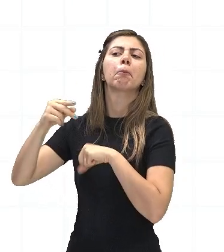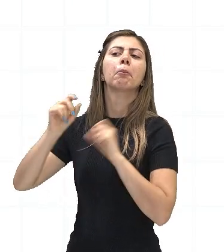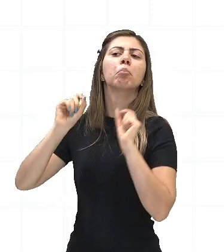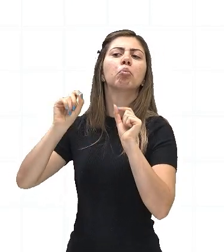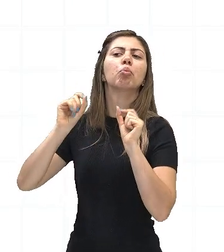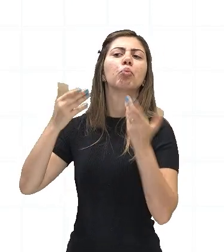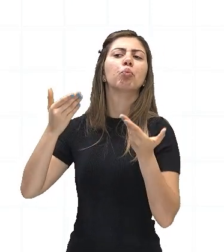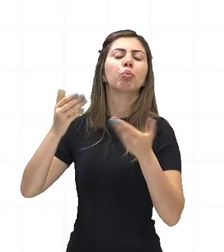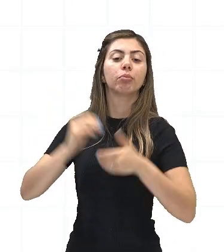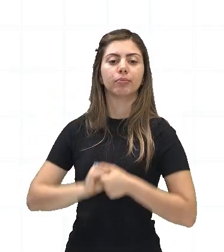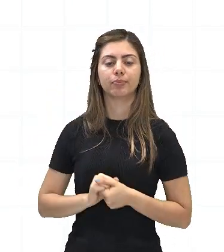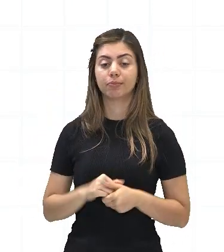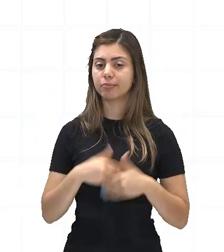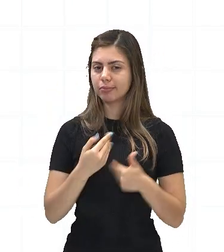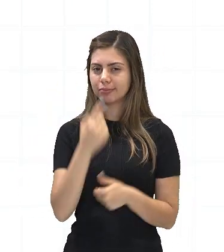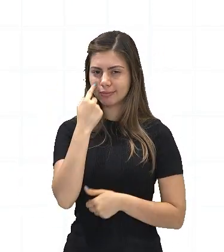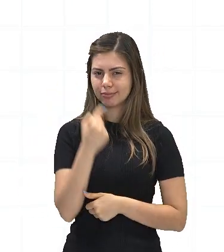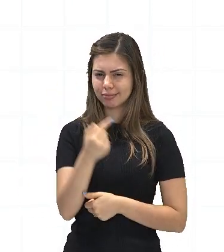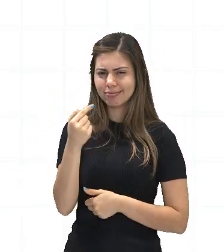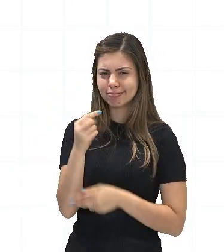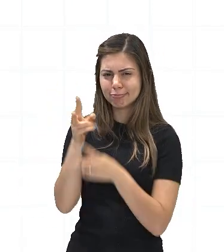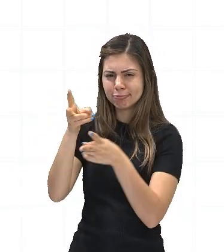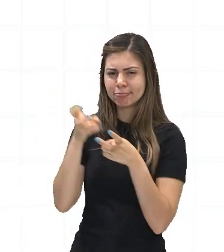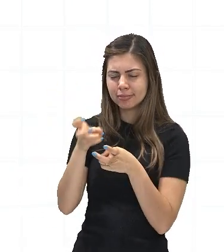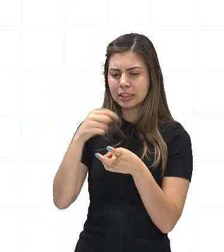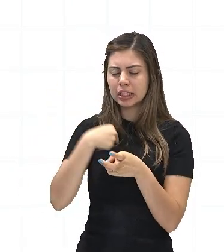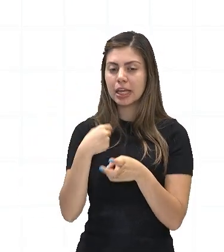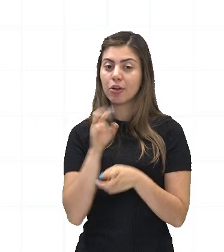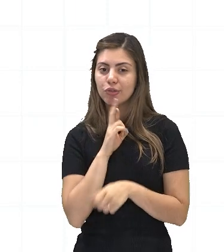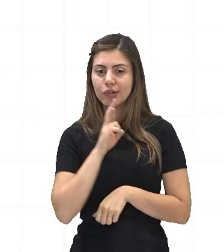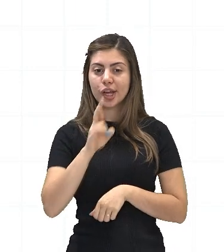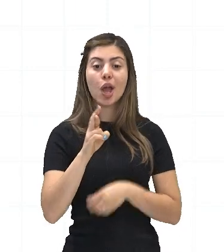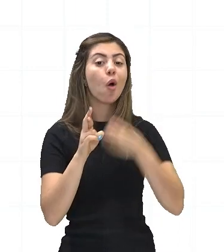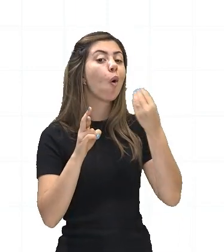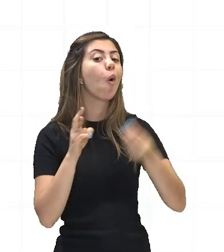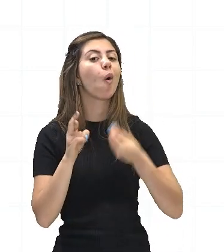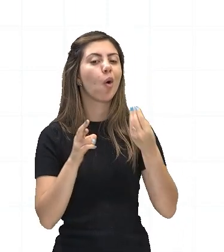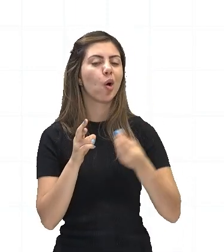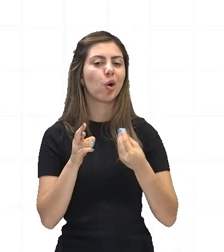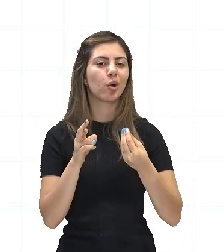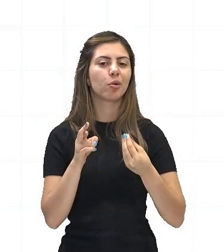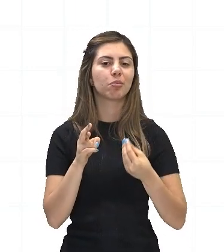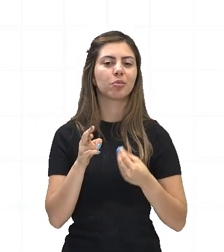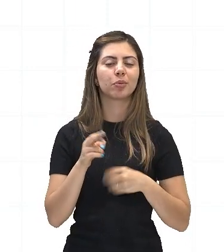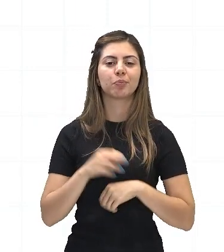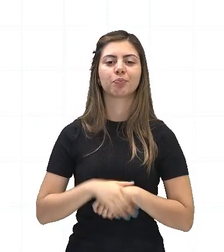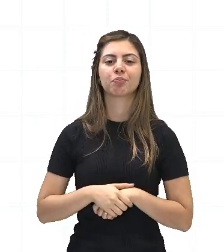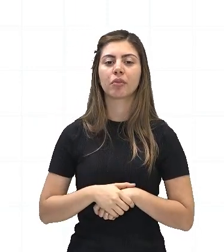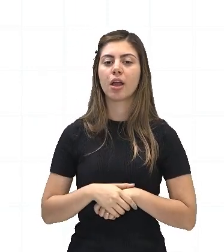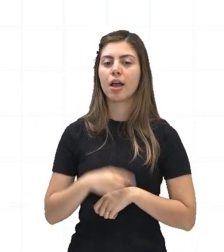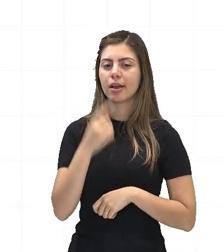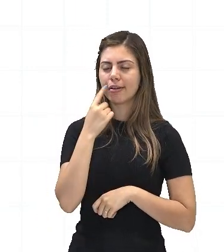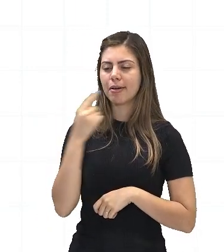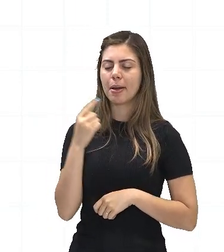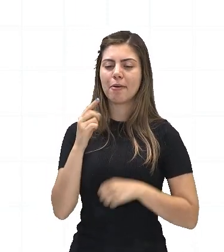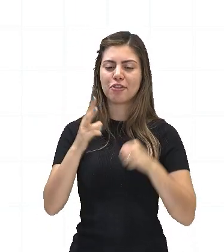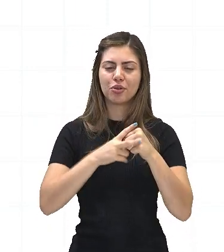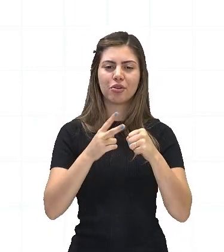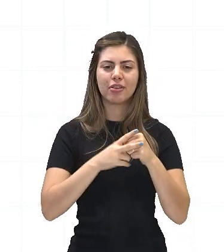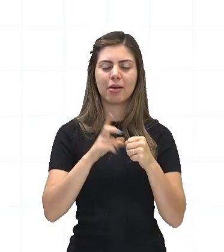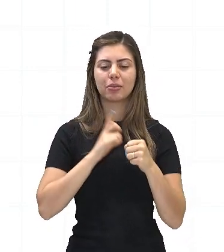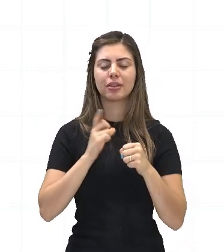Nota que eu vou automaticamente responder por causa da terminação verbal,